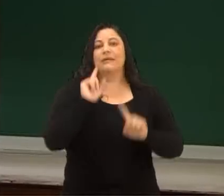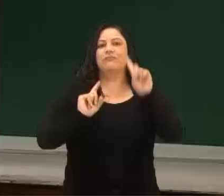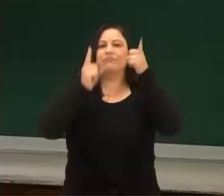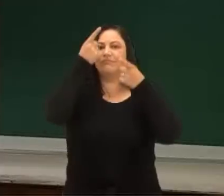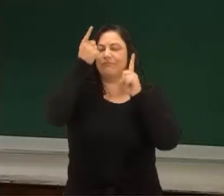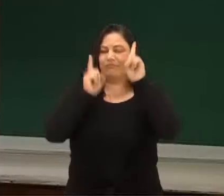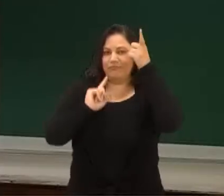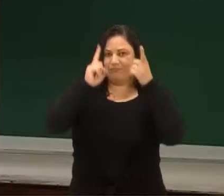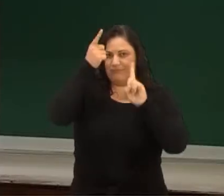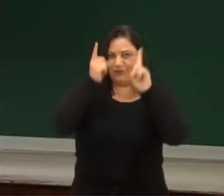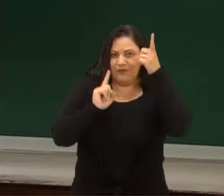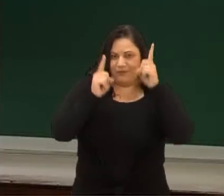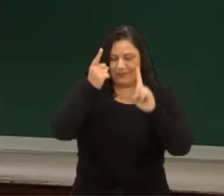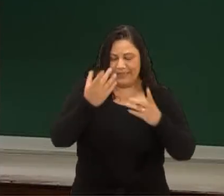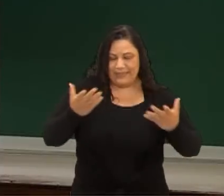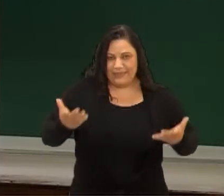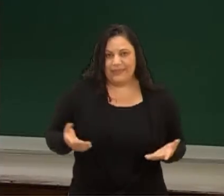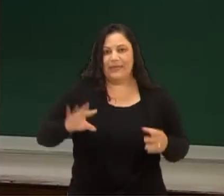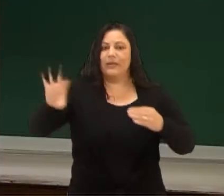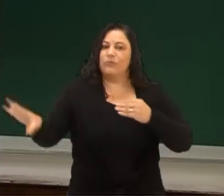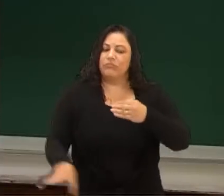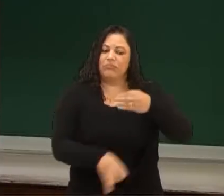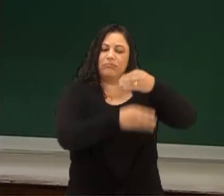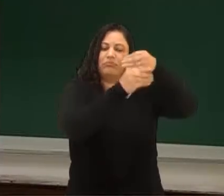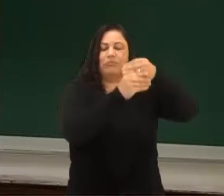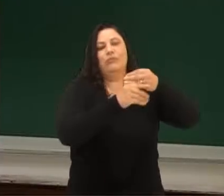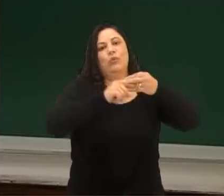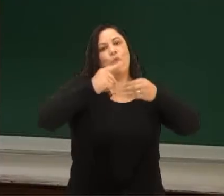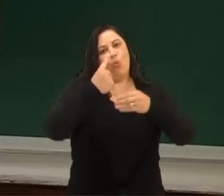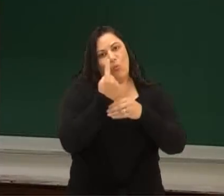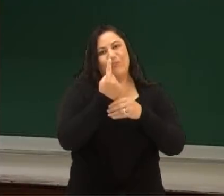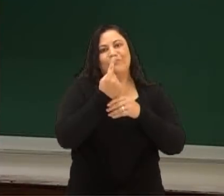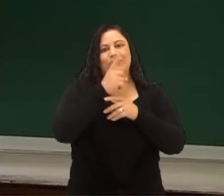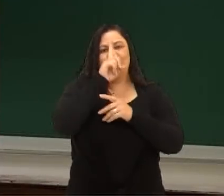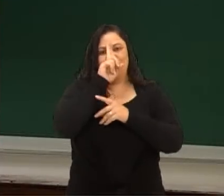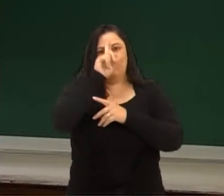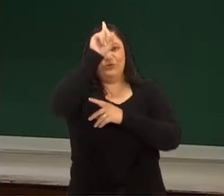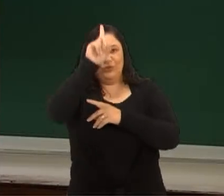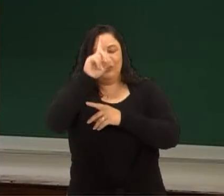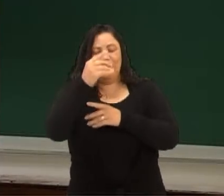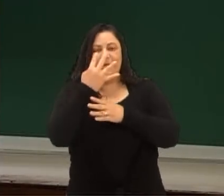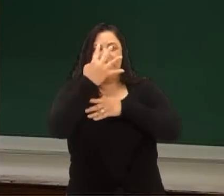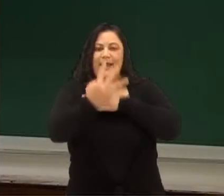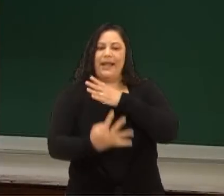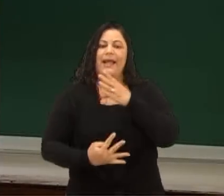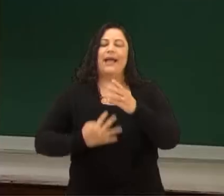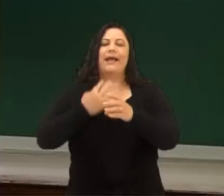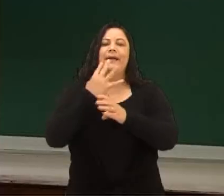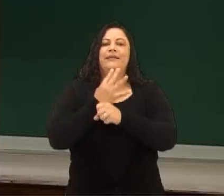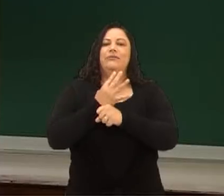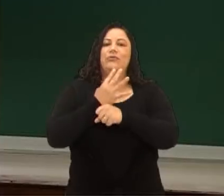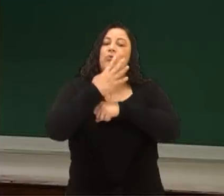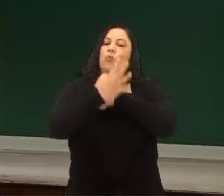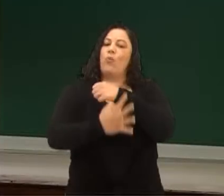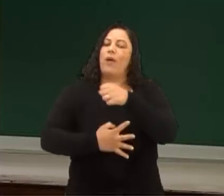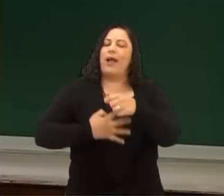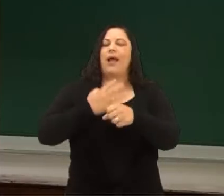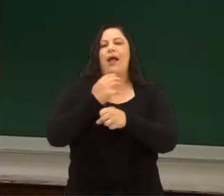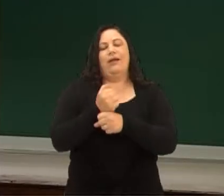é o mês que menos tem dias. Então, a cada 4 anos, a gente vai ter um dia a mais no calendário, que a gente vai chamar então de